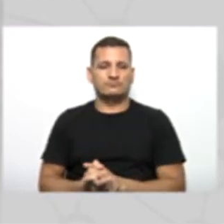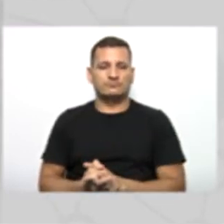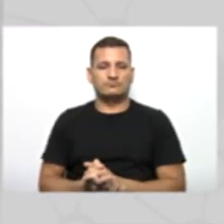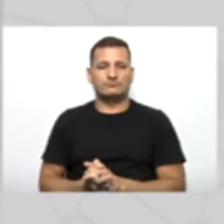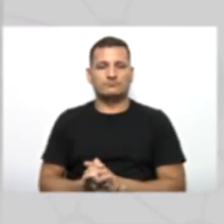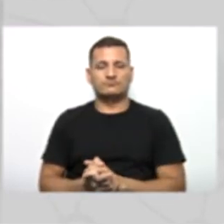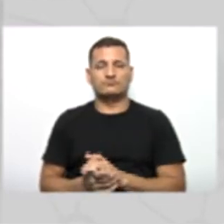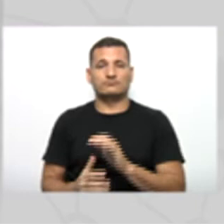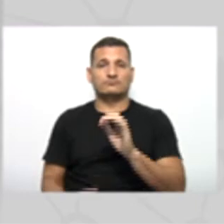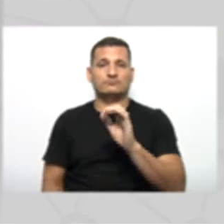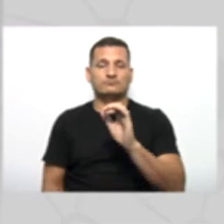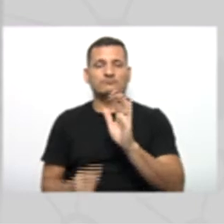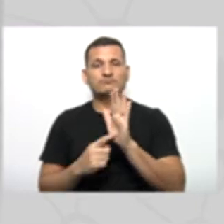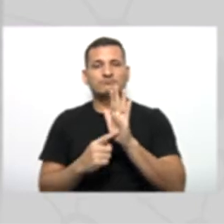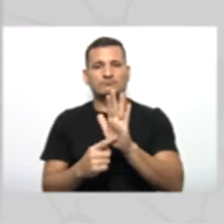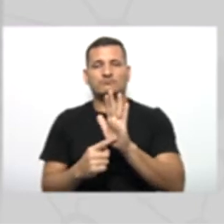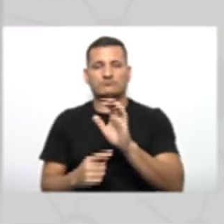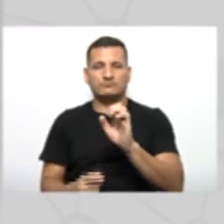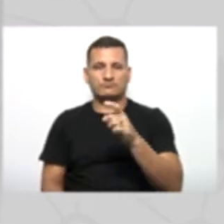Exibir